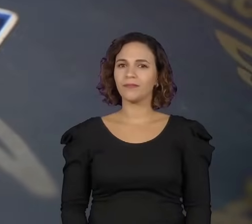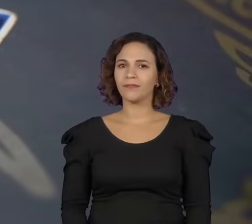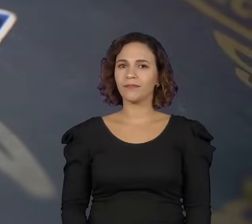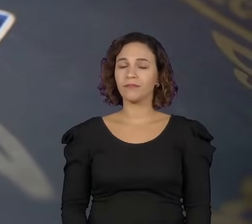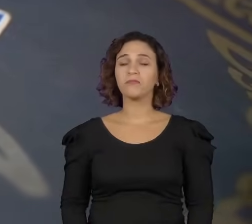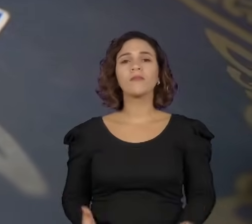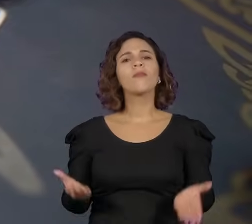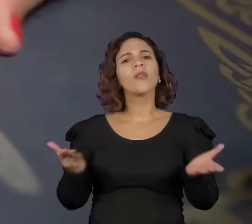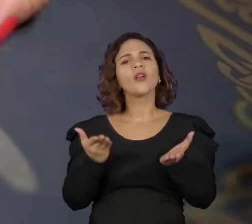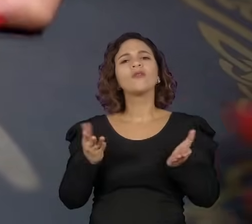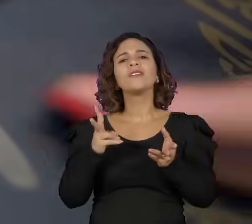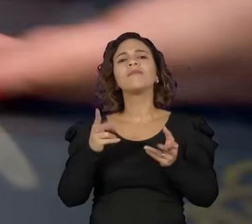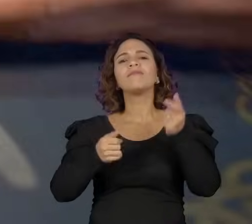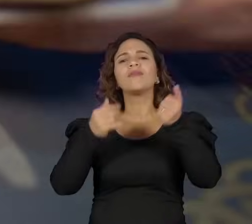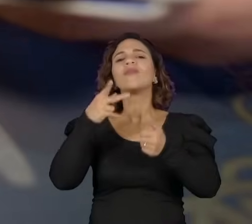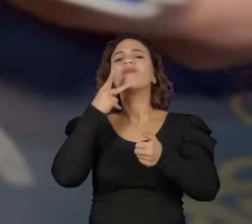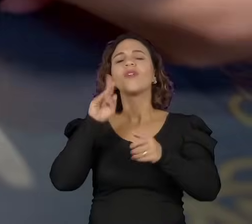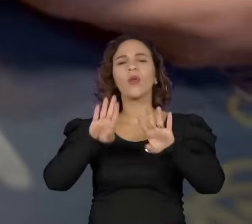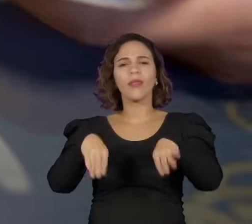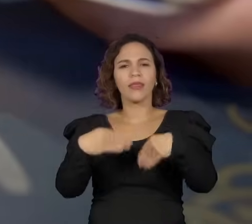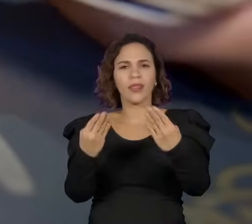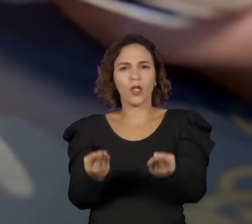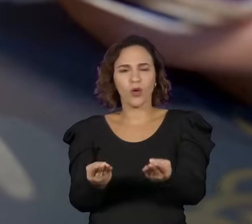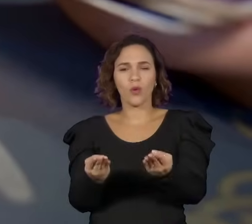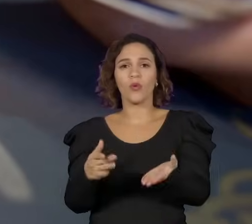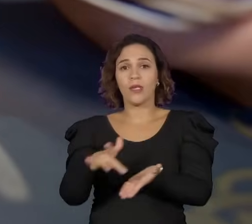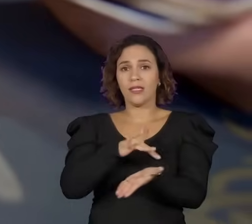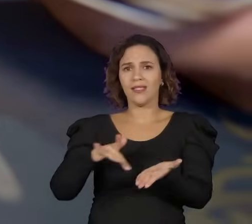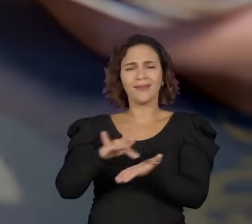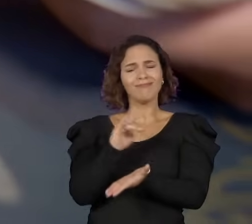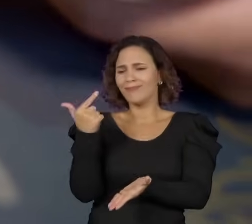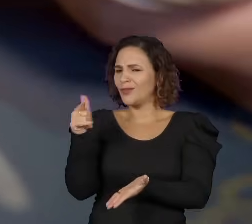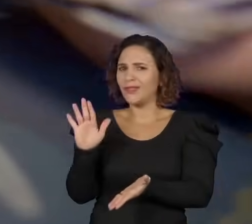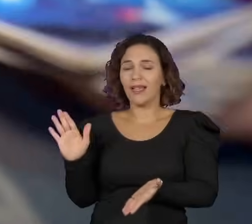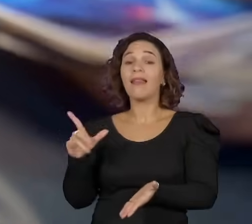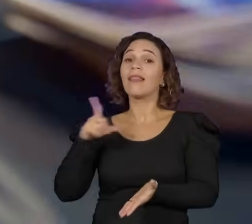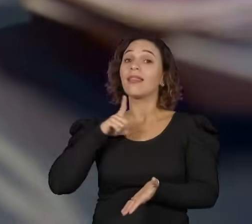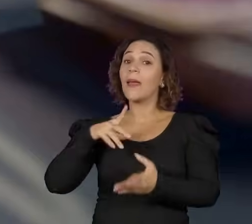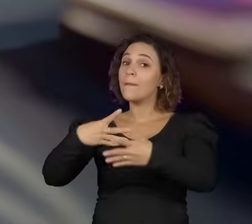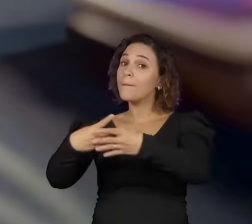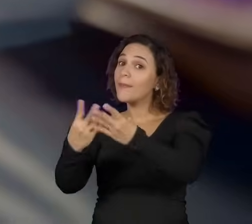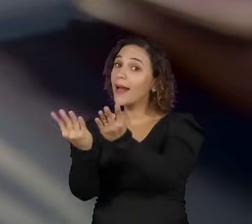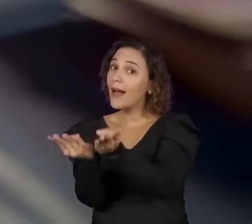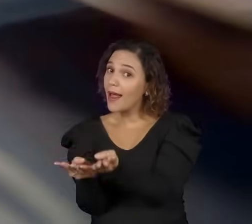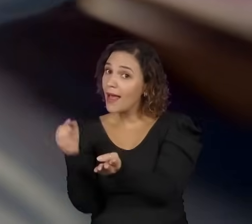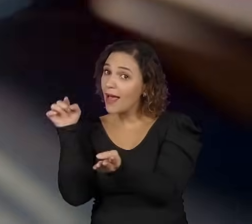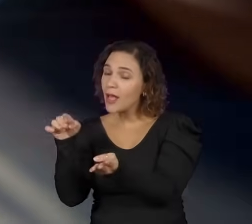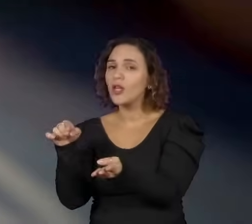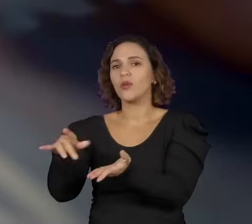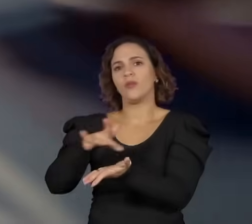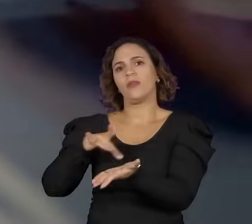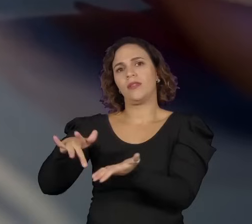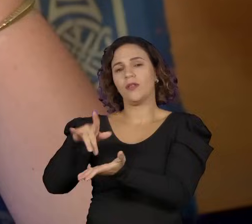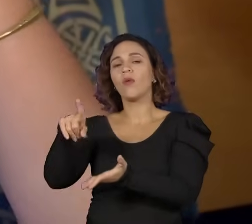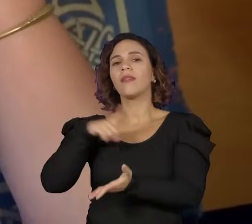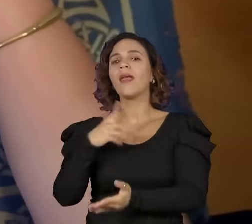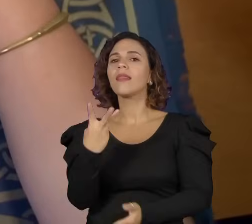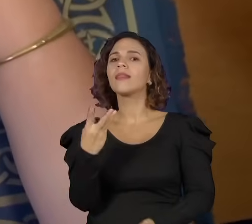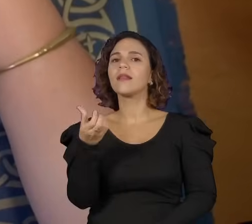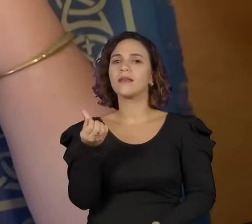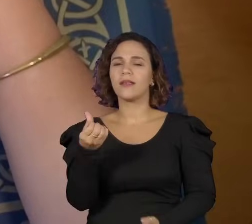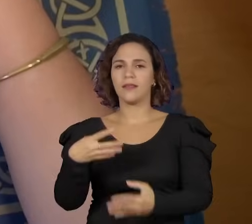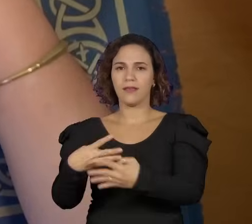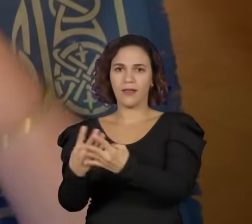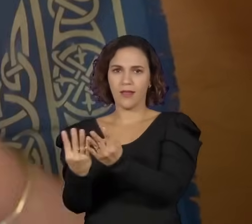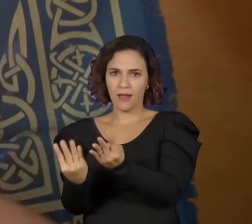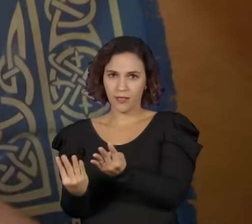Hoje se fala muito em tarô cigano. Não existe tarô cigano. Existe o baralho cigano, que é uma ferramenta que tem 36 cartas.